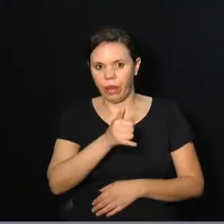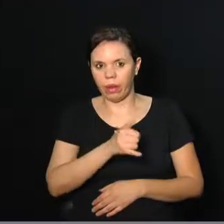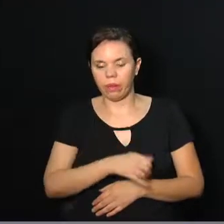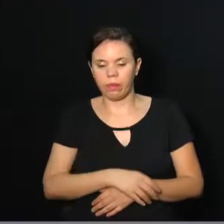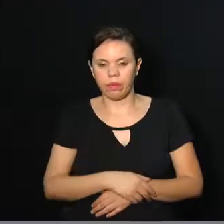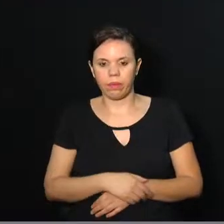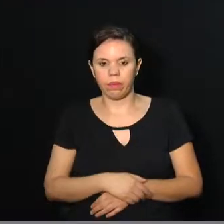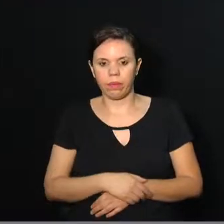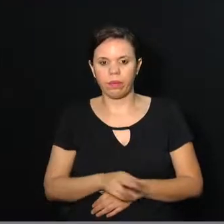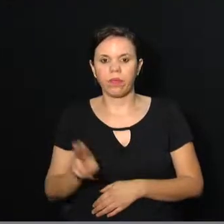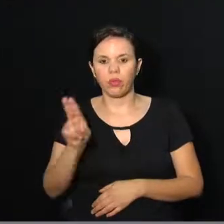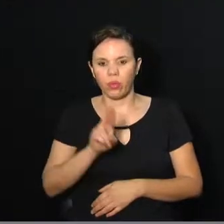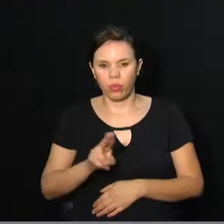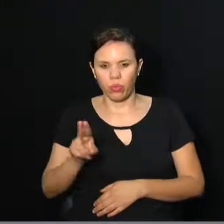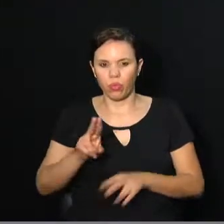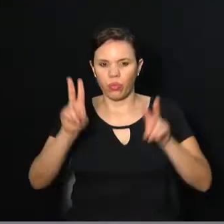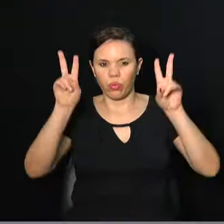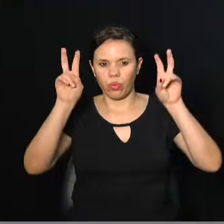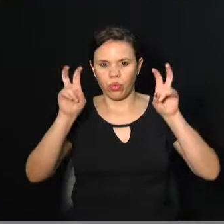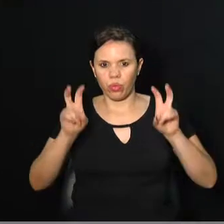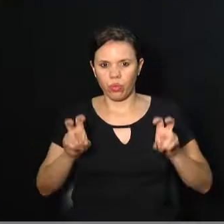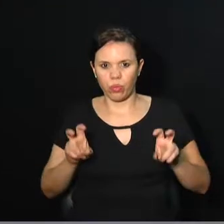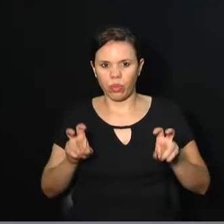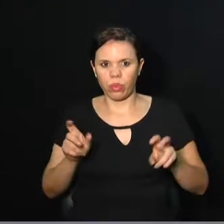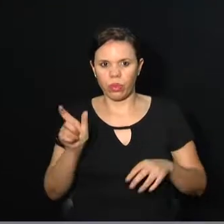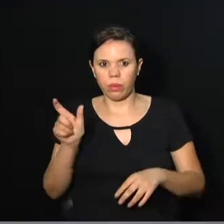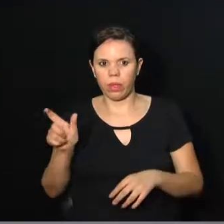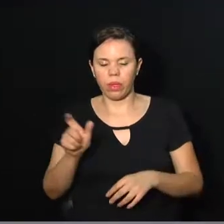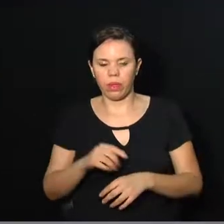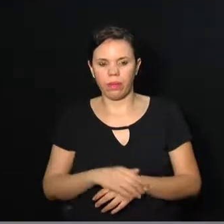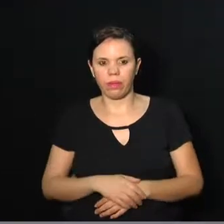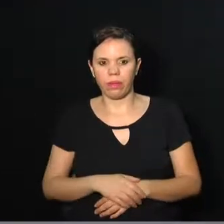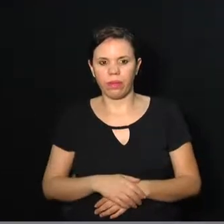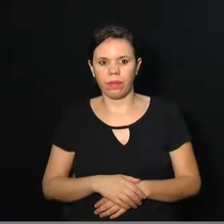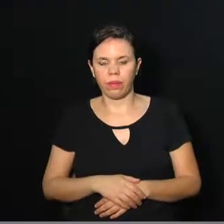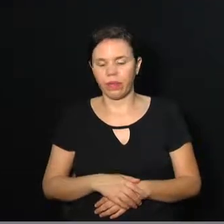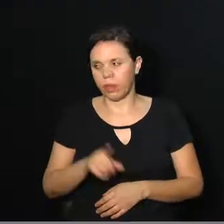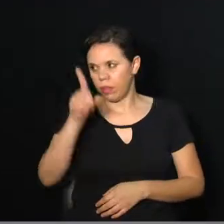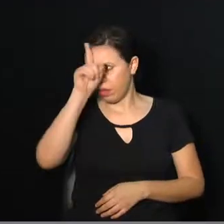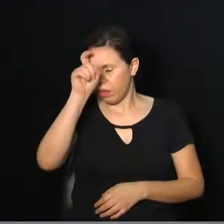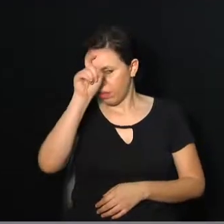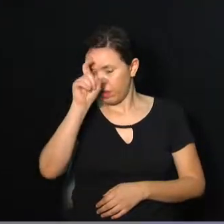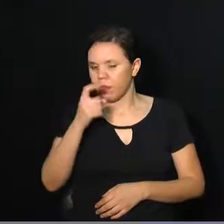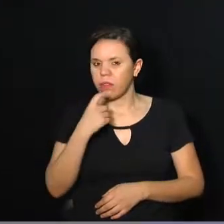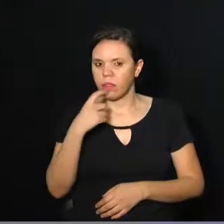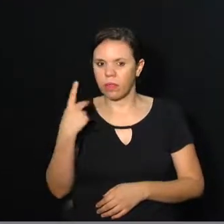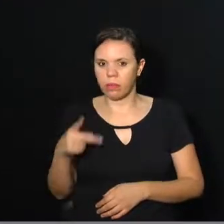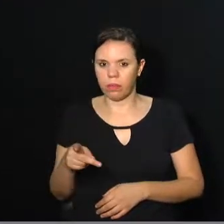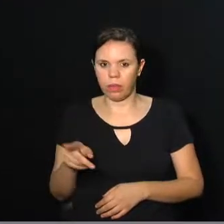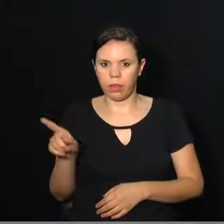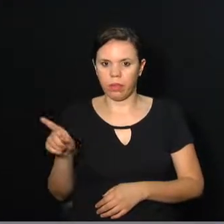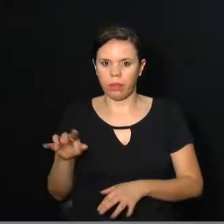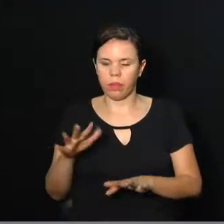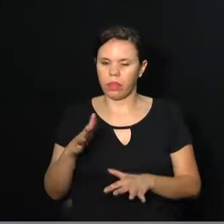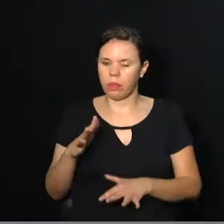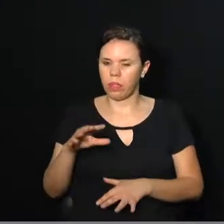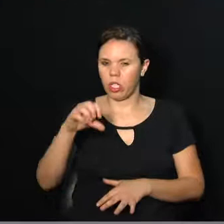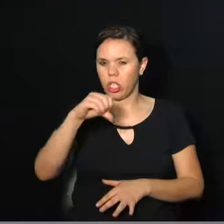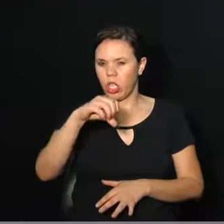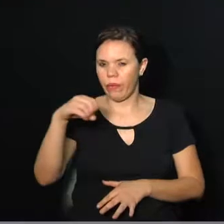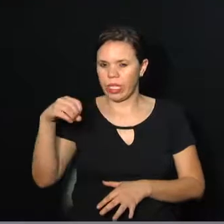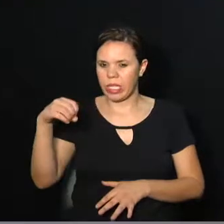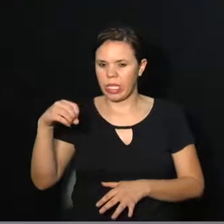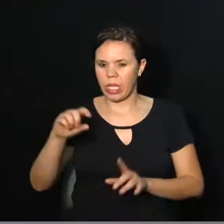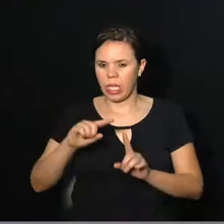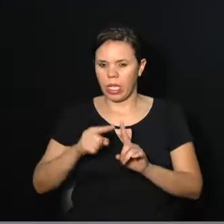A gente utiliza esse termo, puérperas, né? Então, na maternidade de Campinas, são, em média, 900 partos por mês,